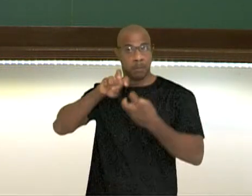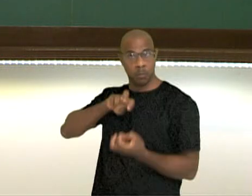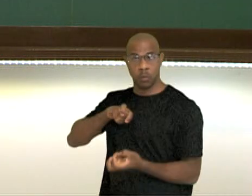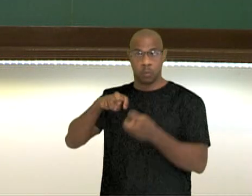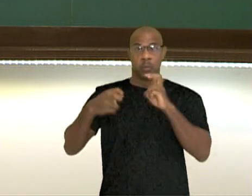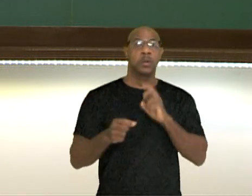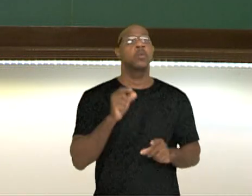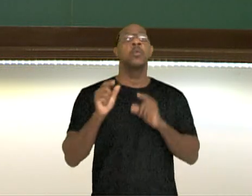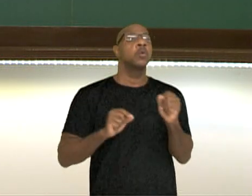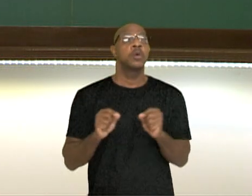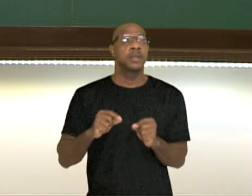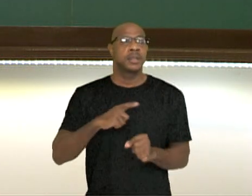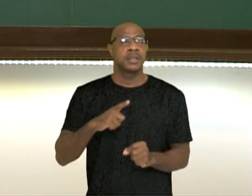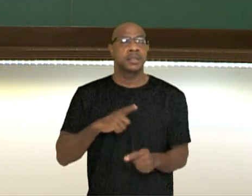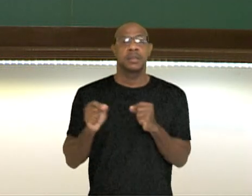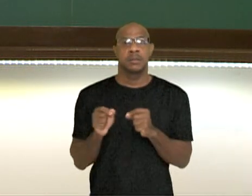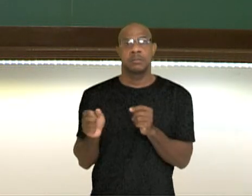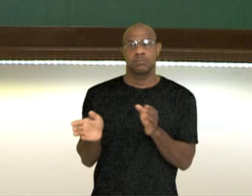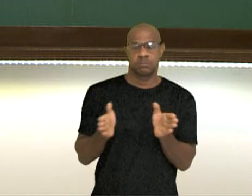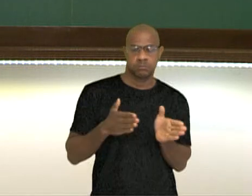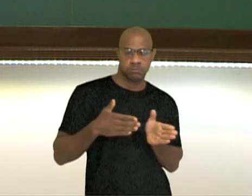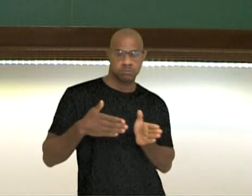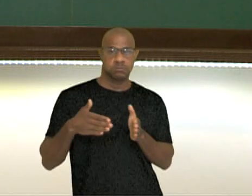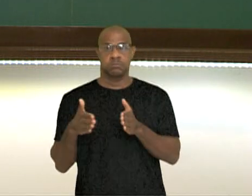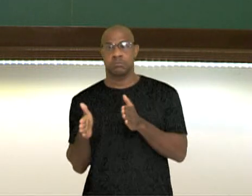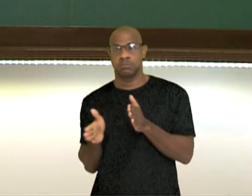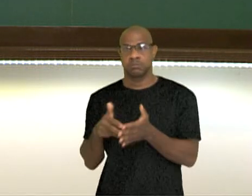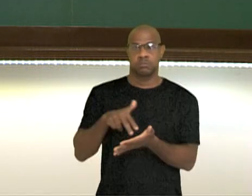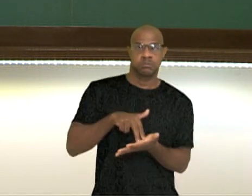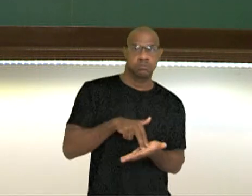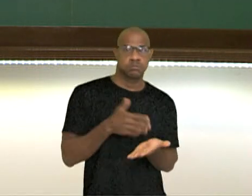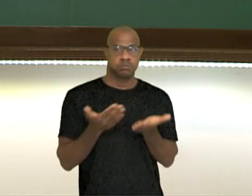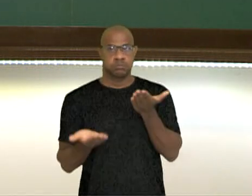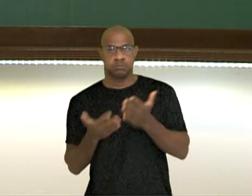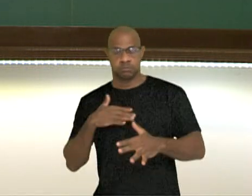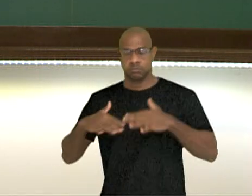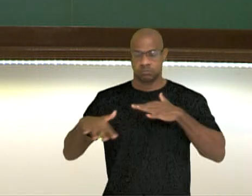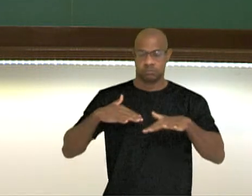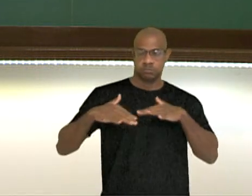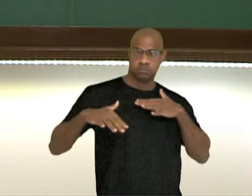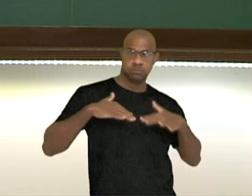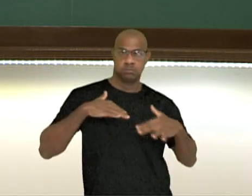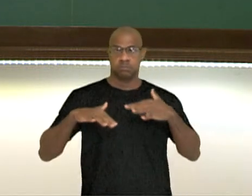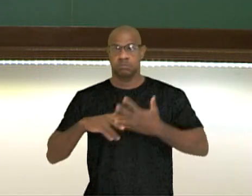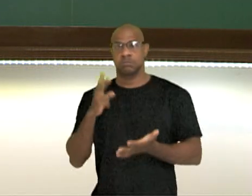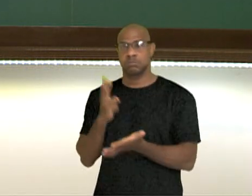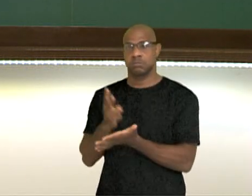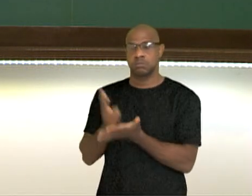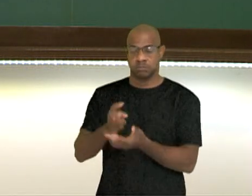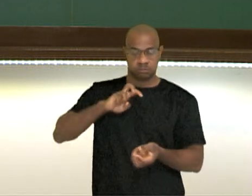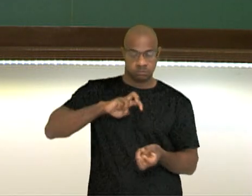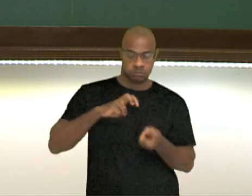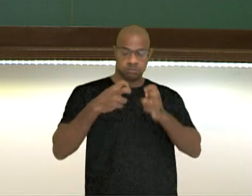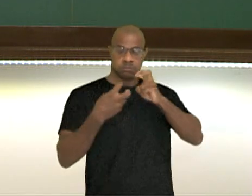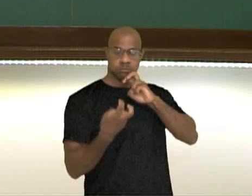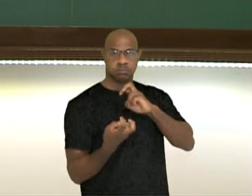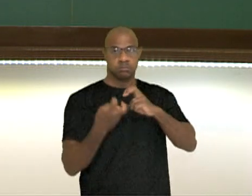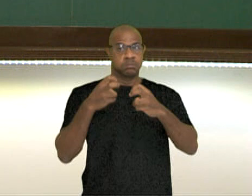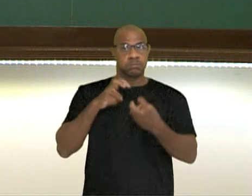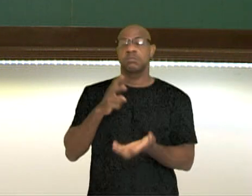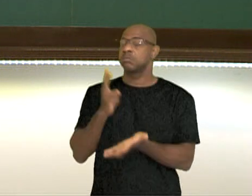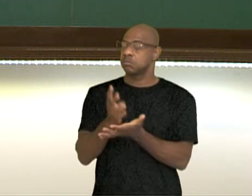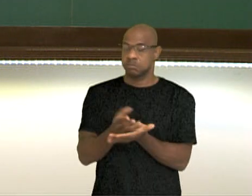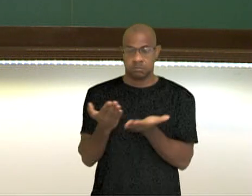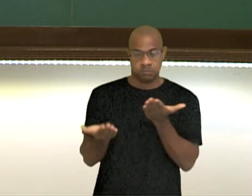de gravidade está em constante equilíbrio, em constante movimento, e o capoeirista tem que manter o